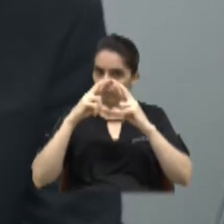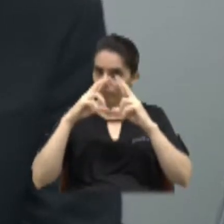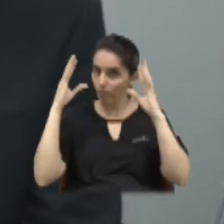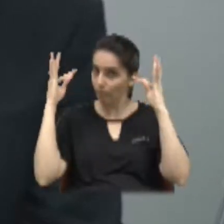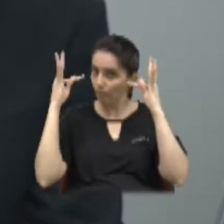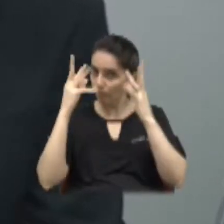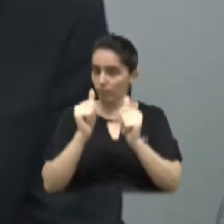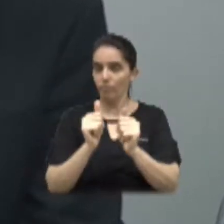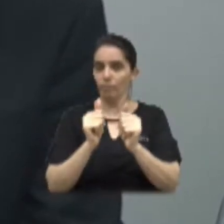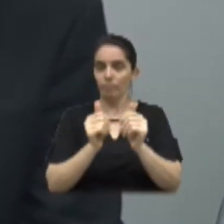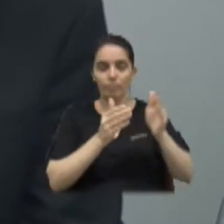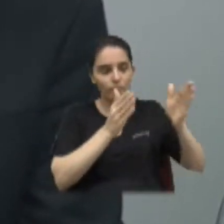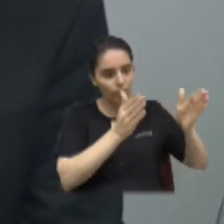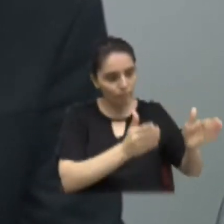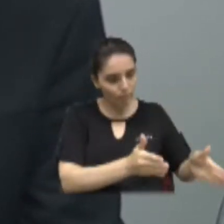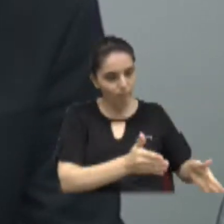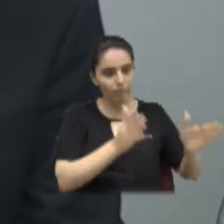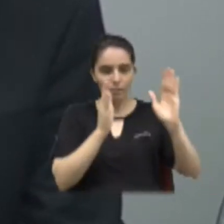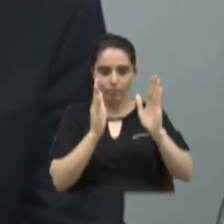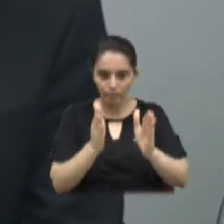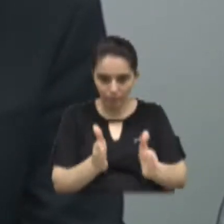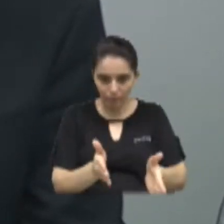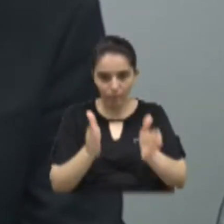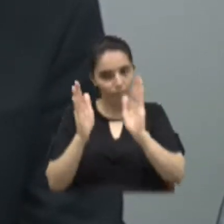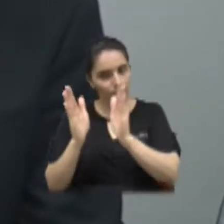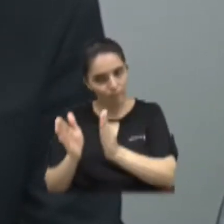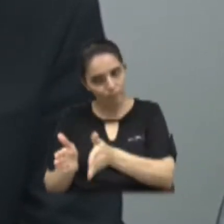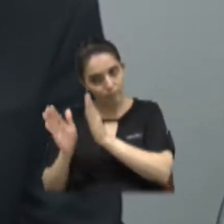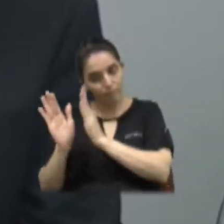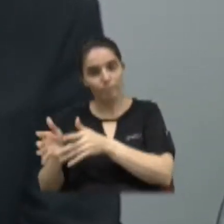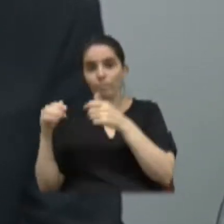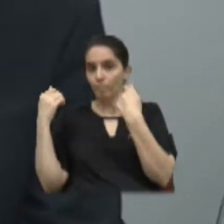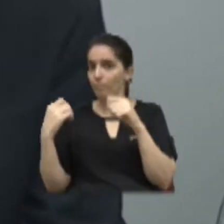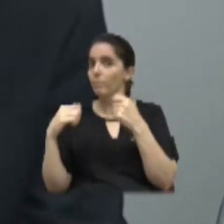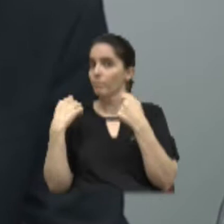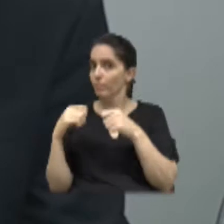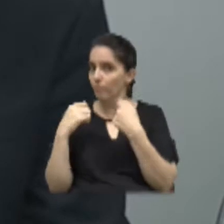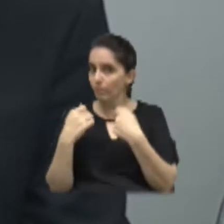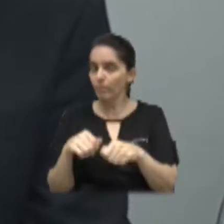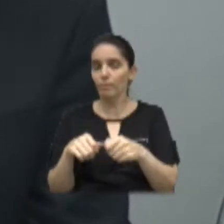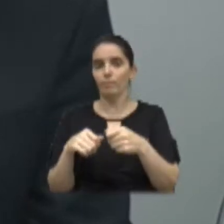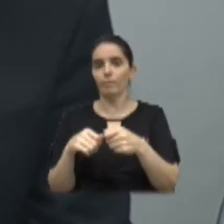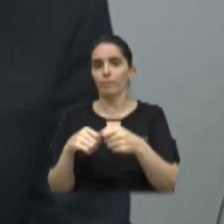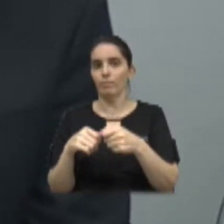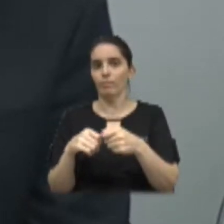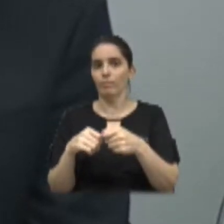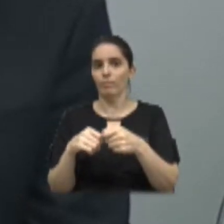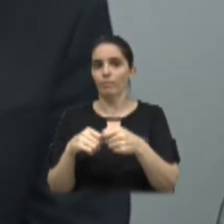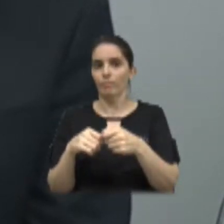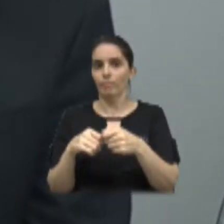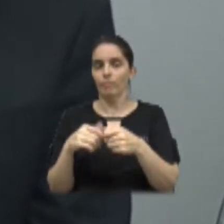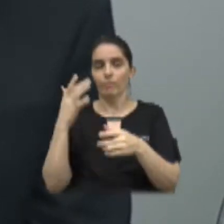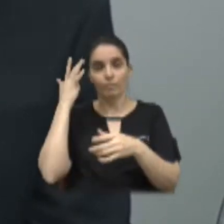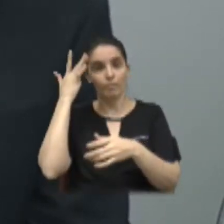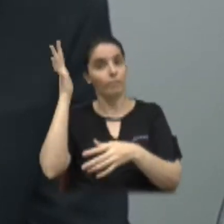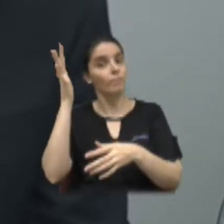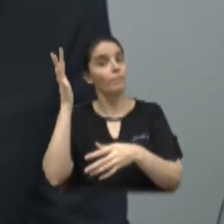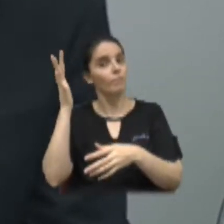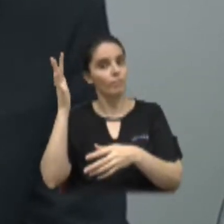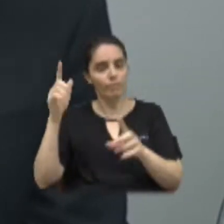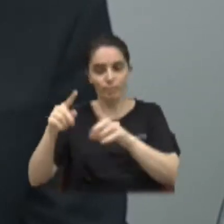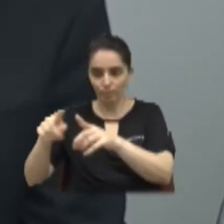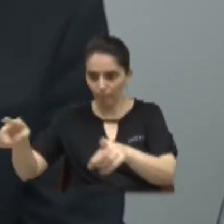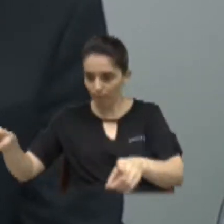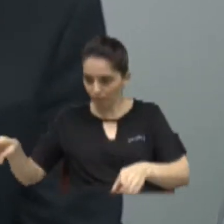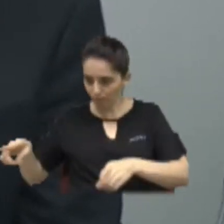colocar em saco separado. Se a gente conseguisse fazer isso e a coleta fosse dessa forma, acredito que até as caçambas da área